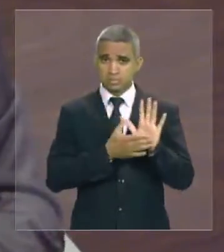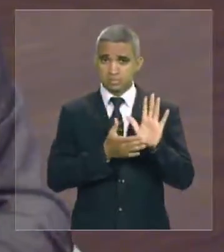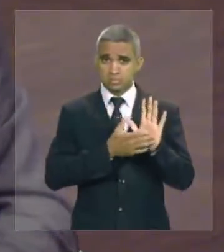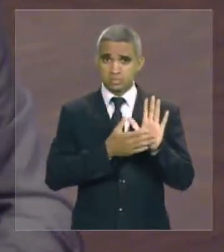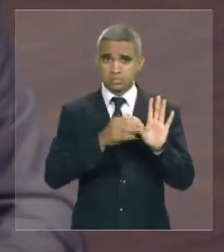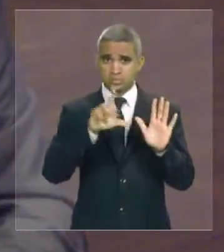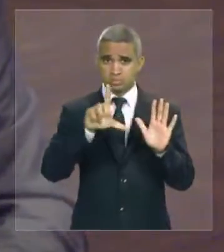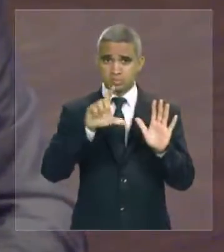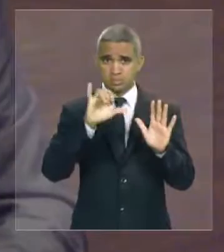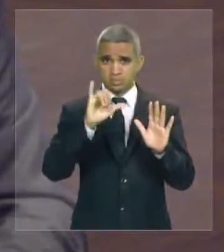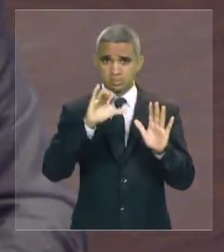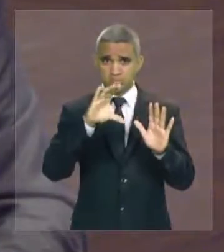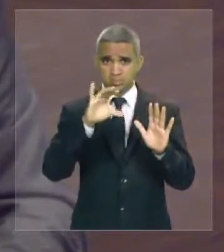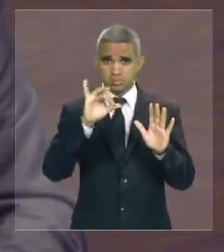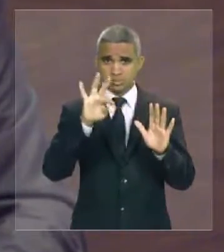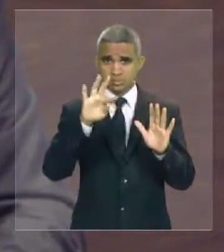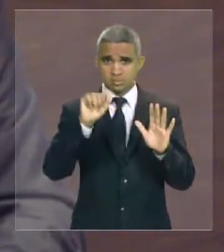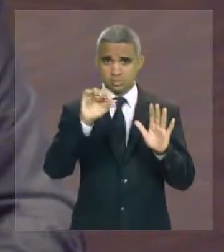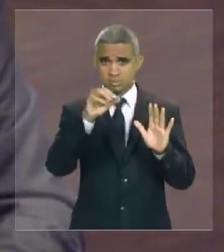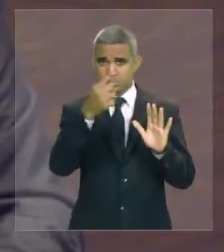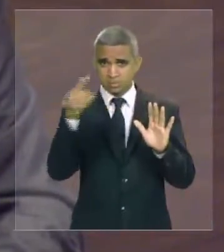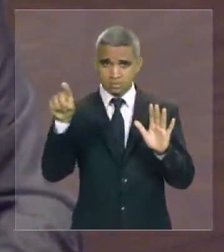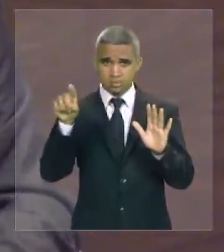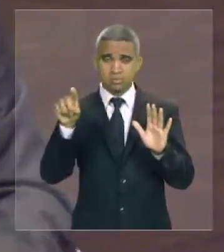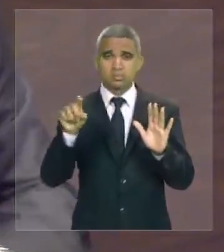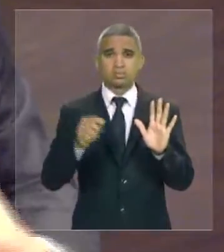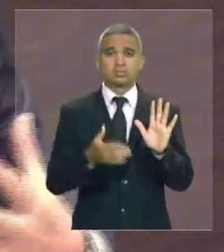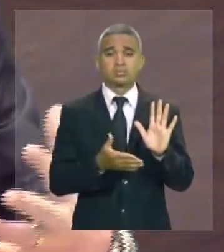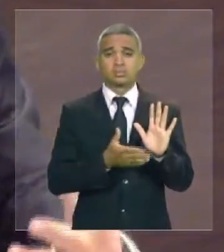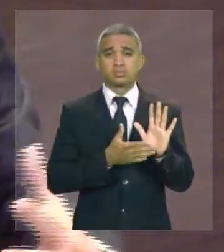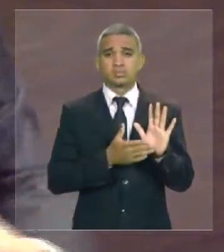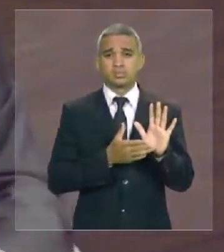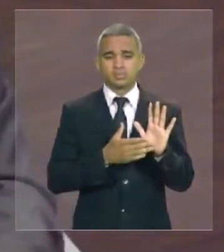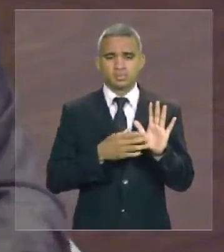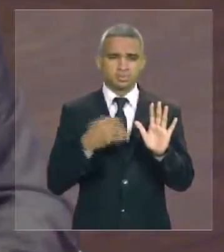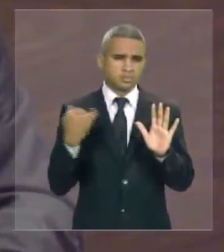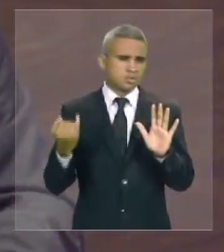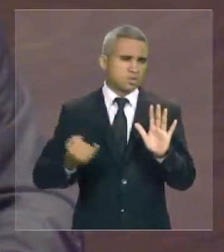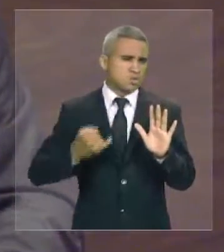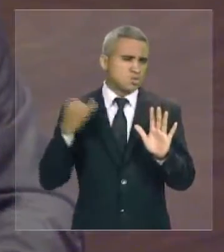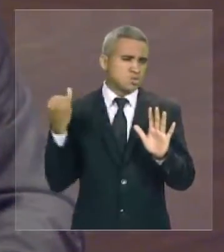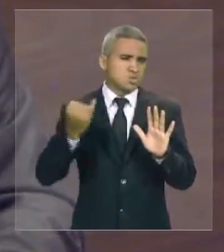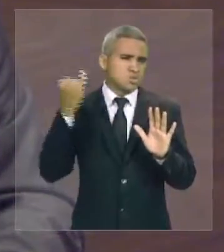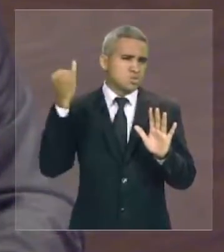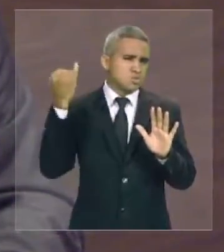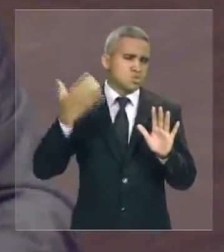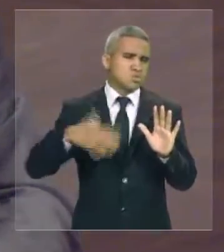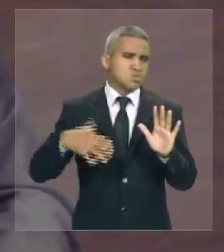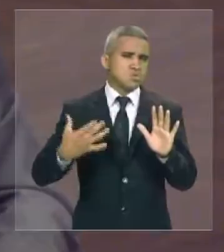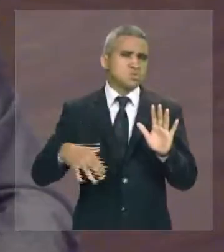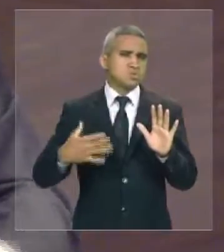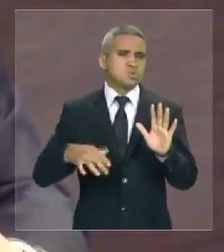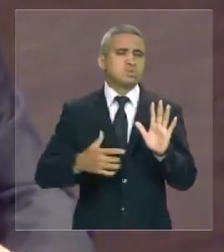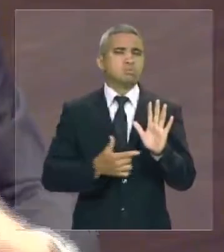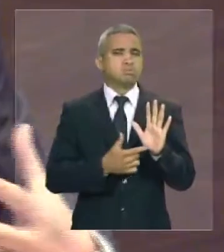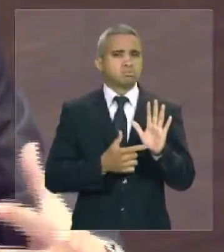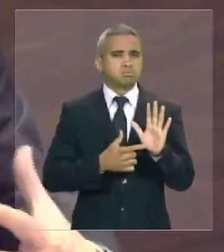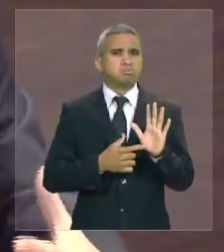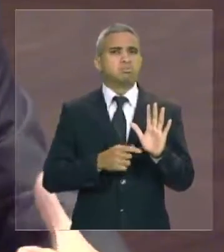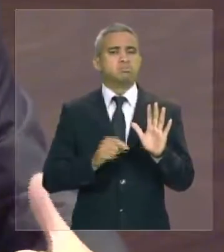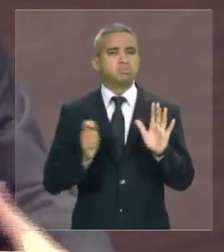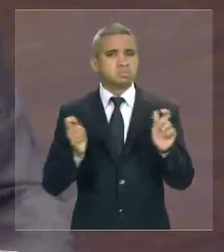pública, ela é de tão importância que vem ferir